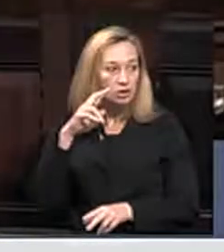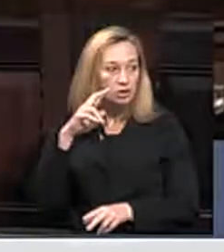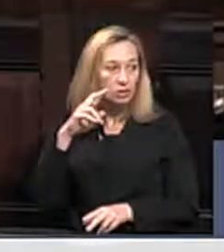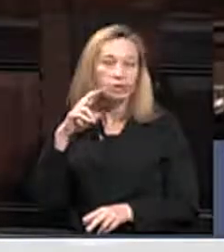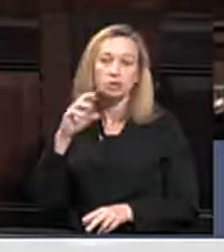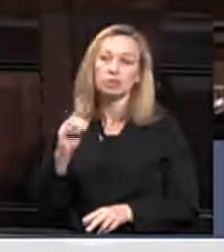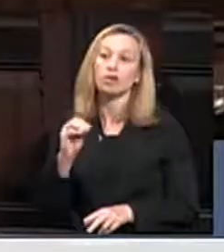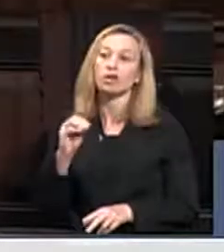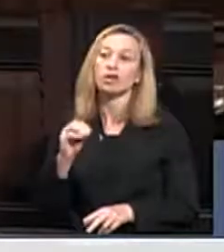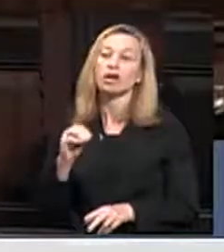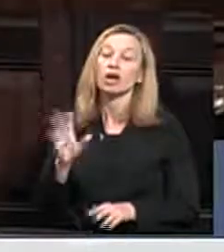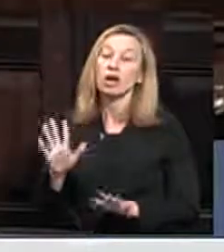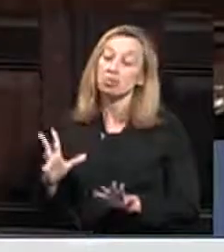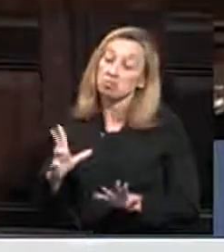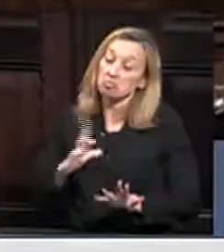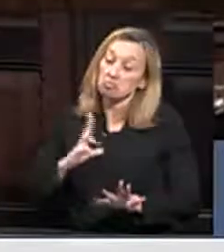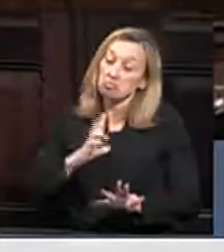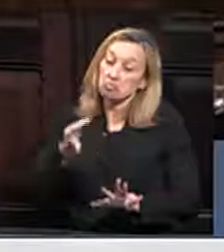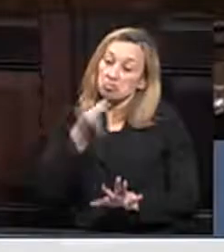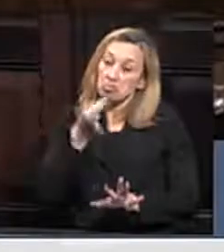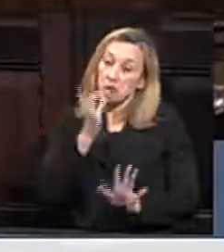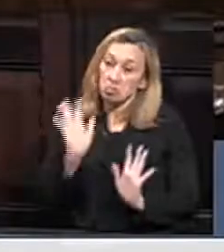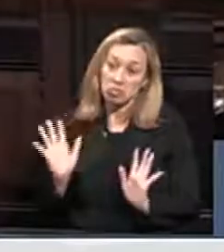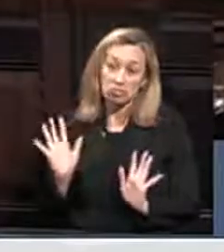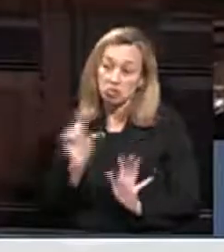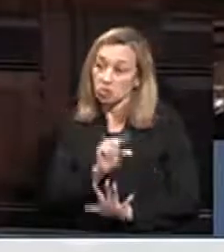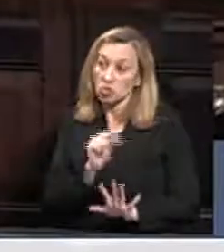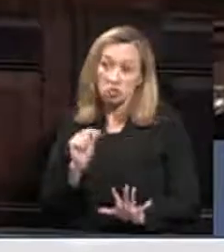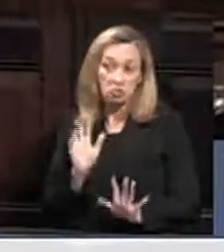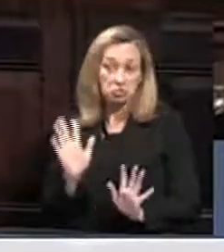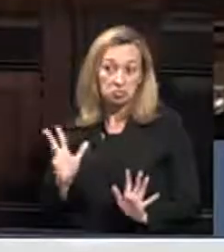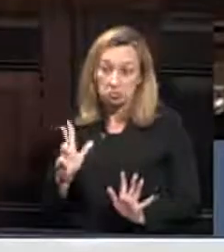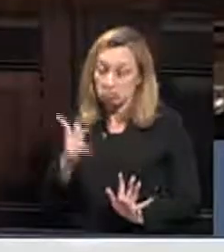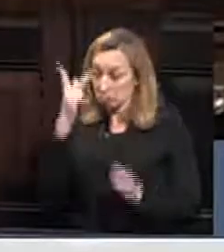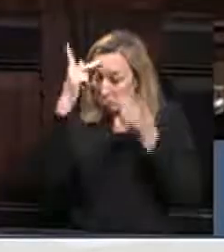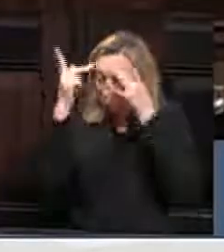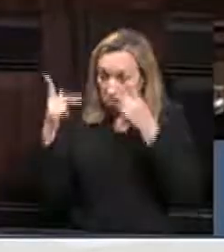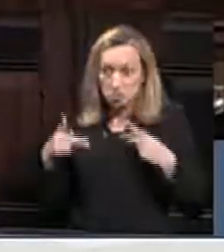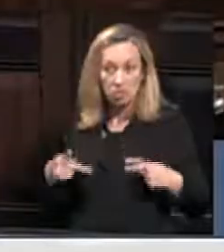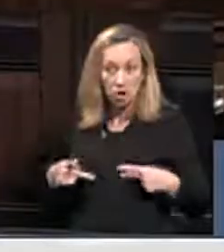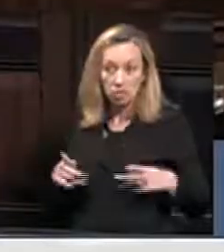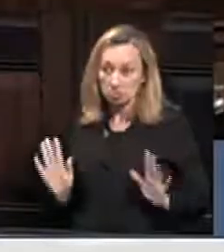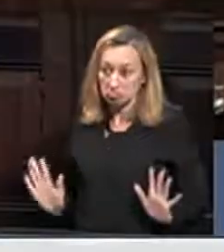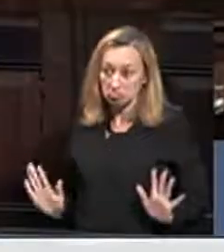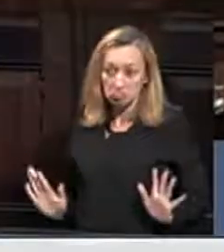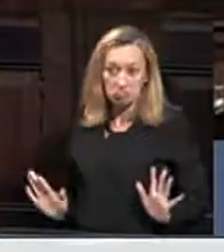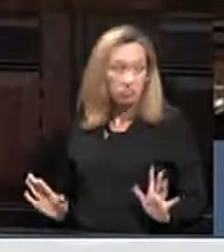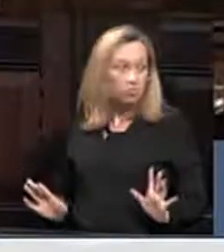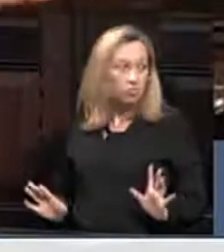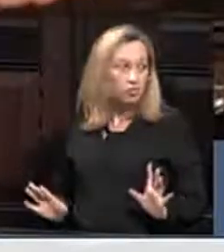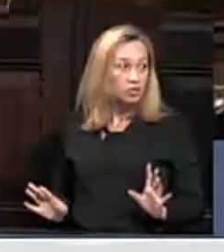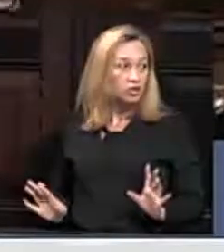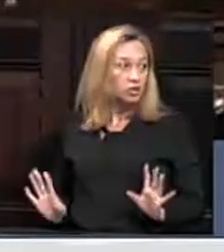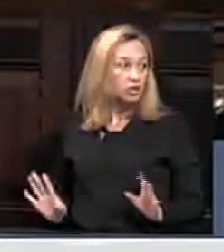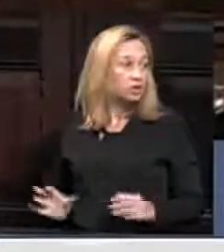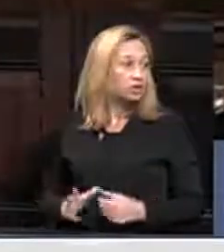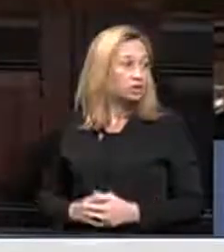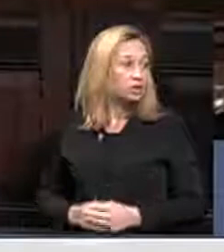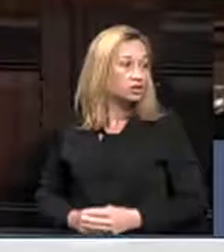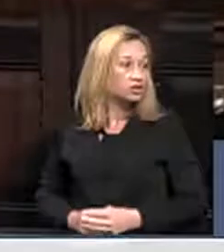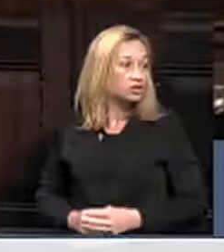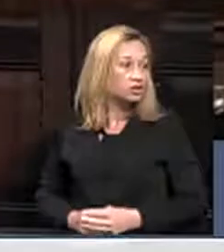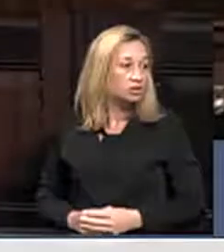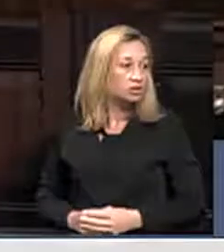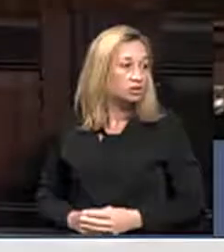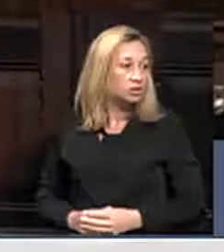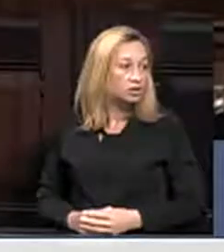pessoal que deverá ter três caminhos.